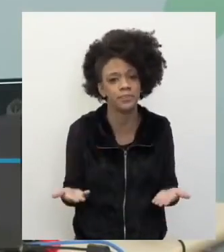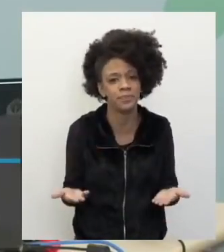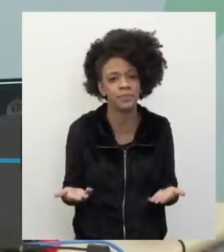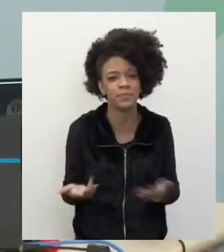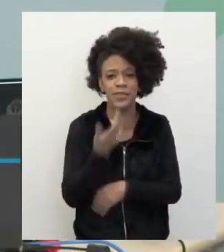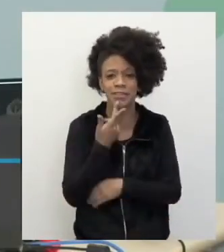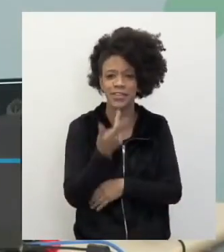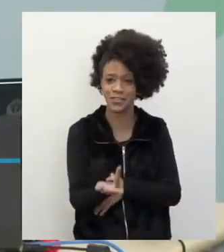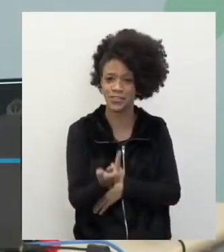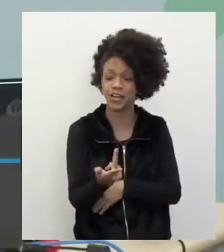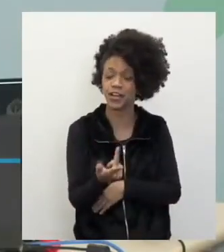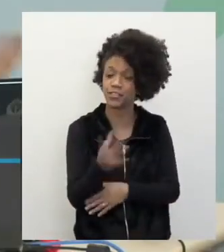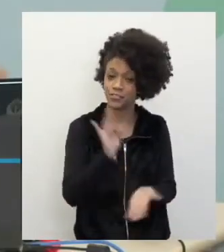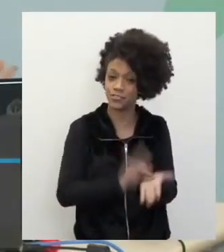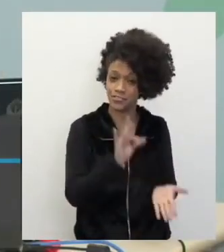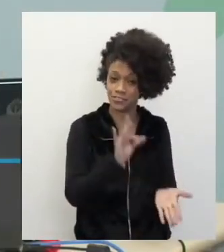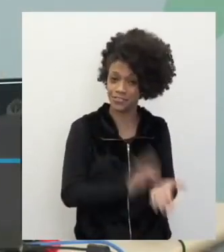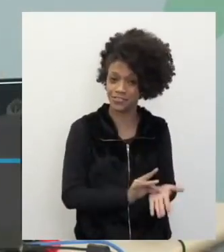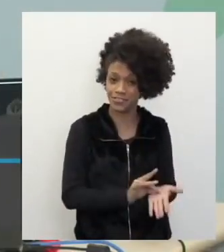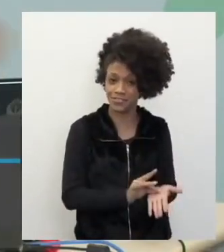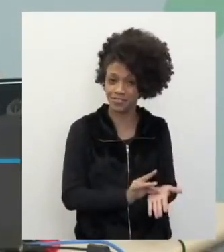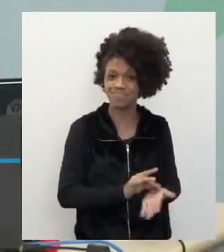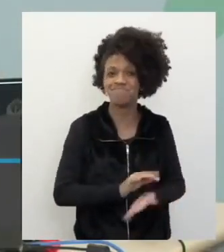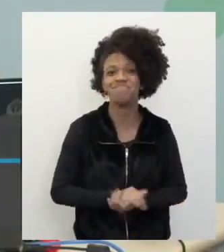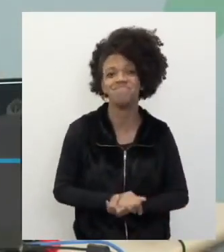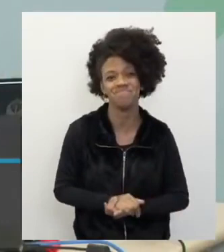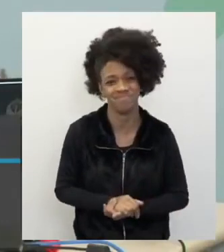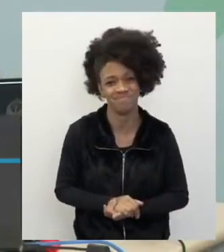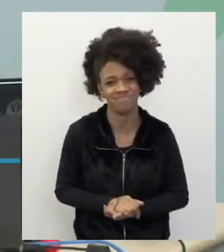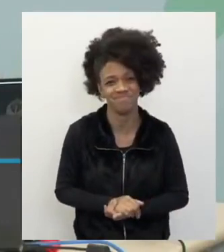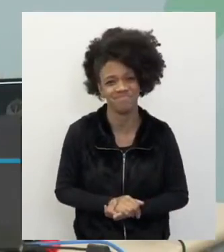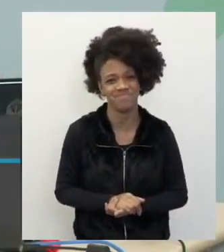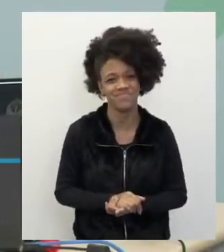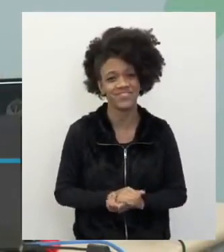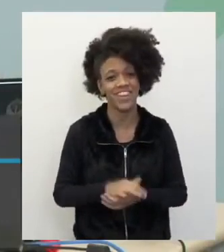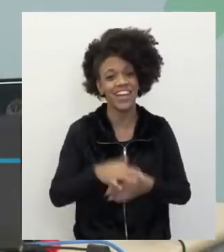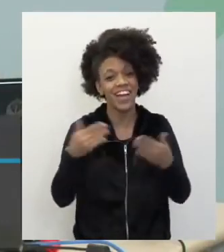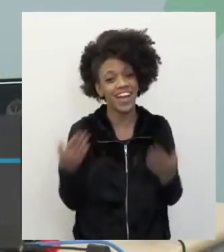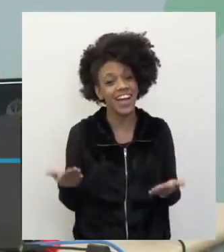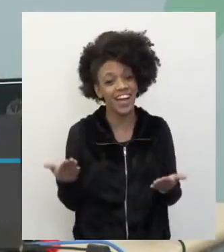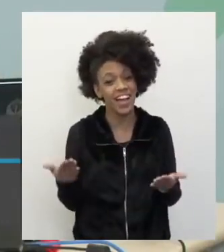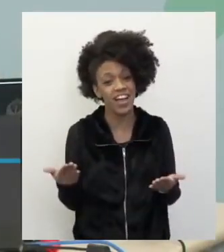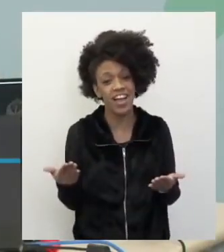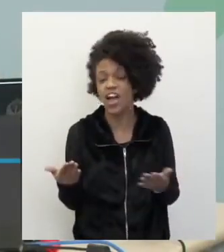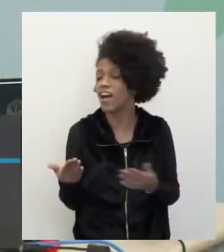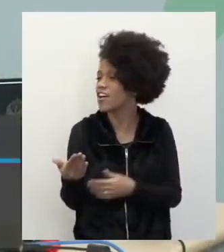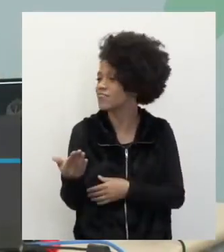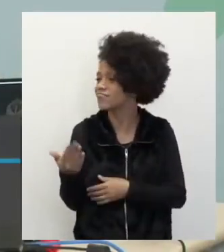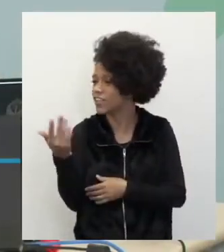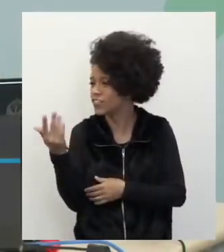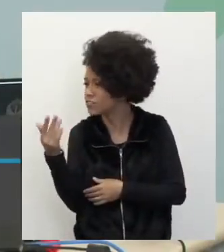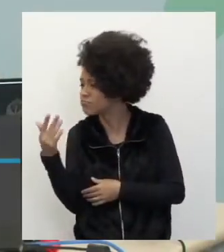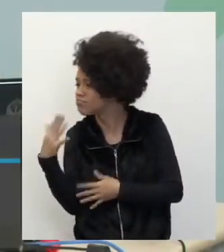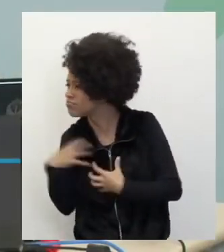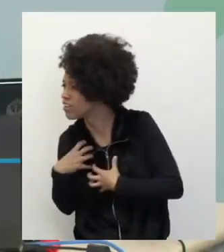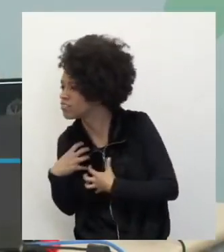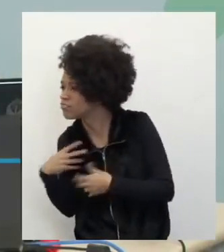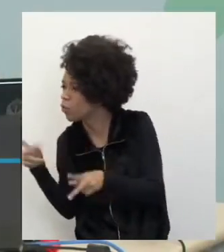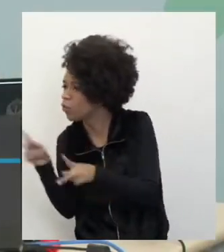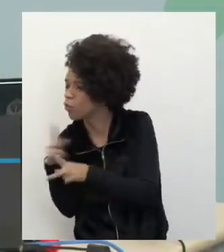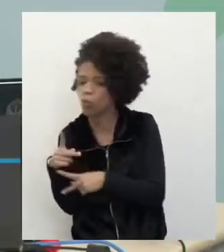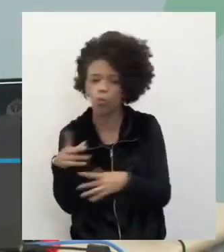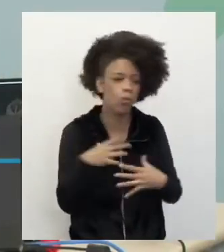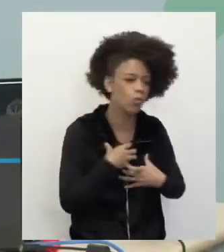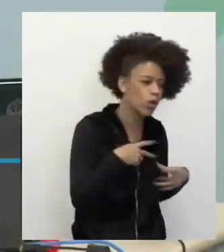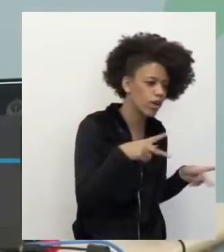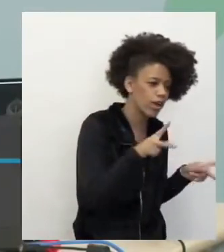do fato. O fato é que o vento vem e ele passa. Você sente o vento para lá e para cá. Esse é o vento.